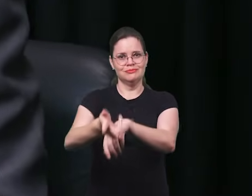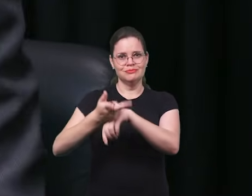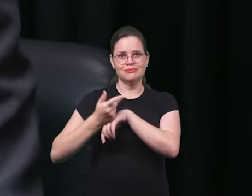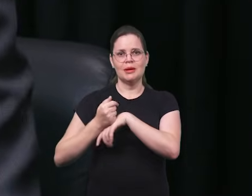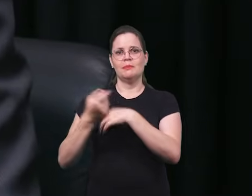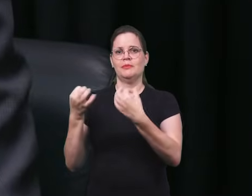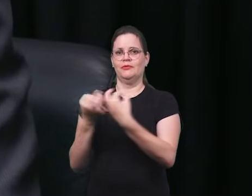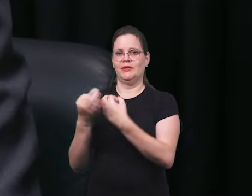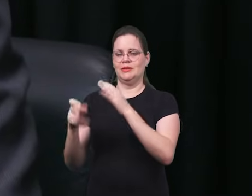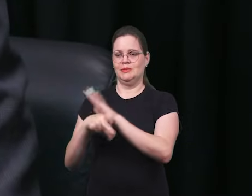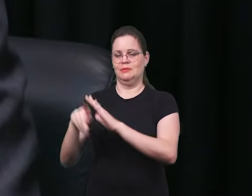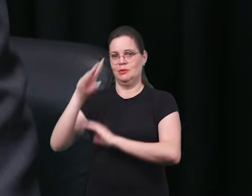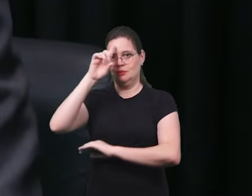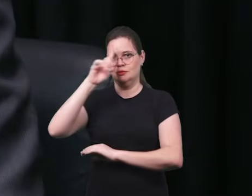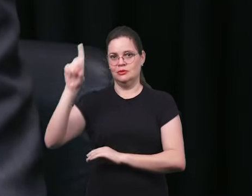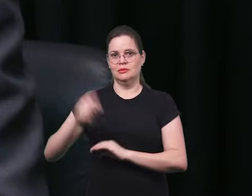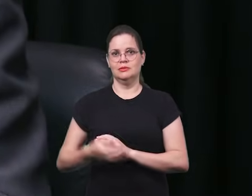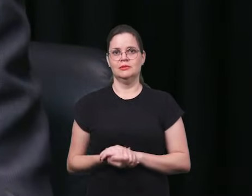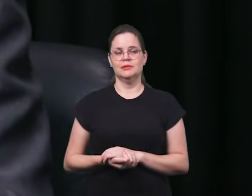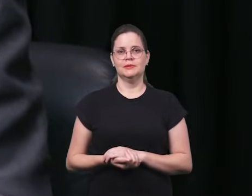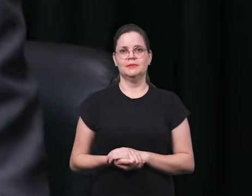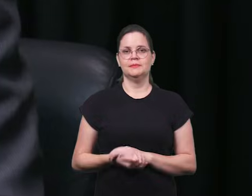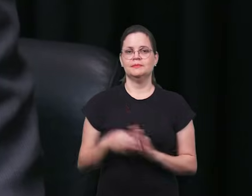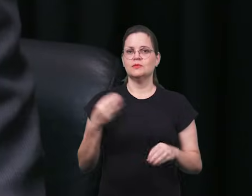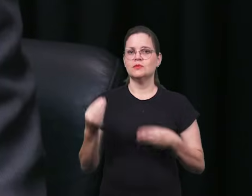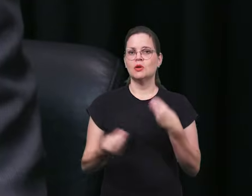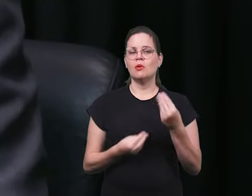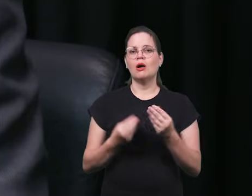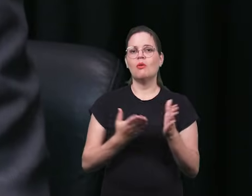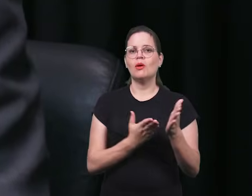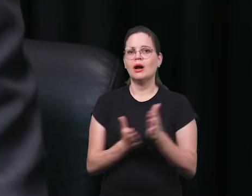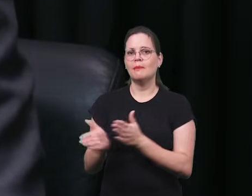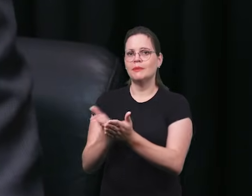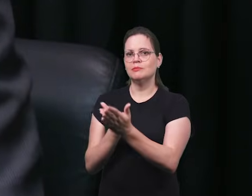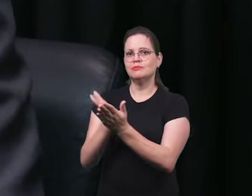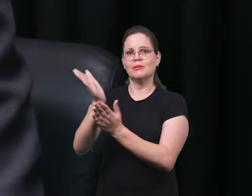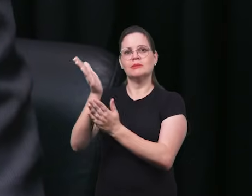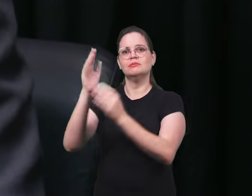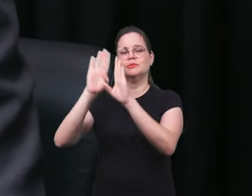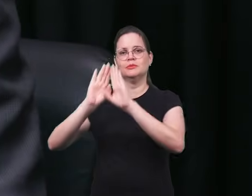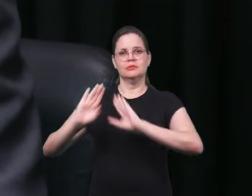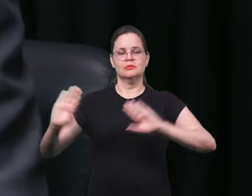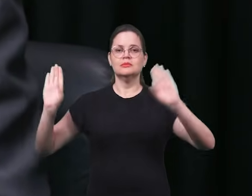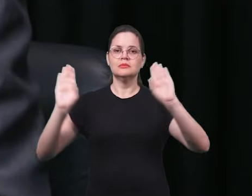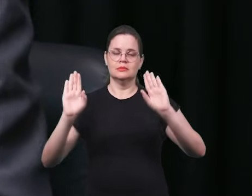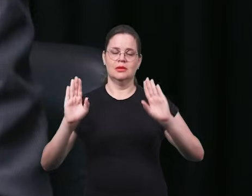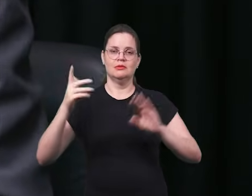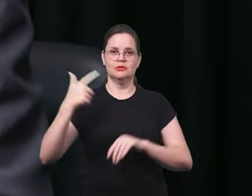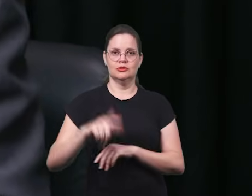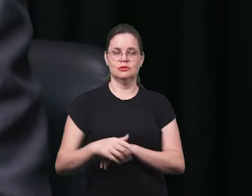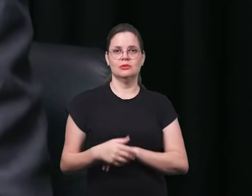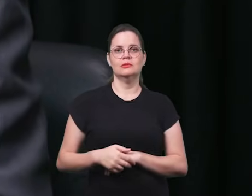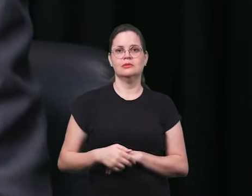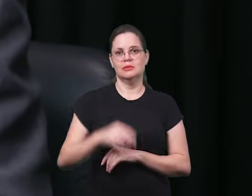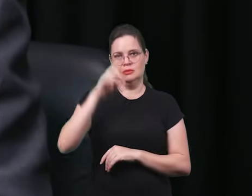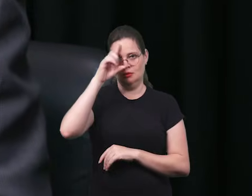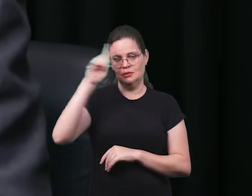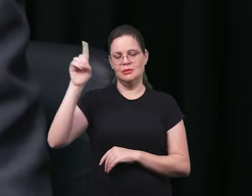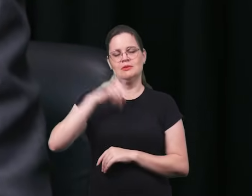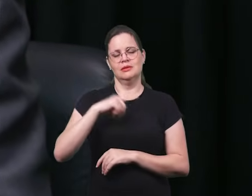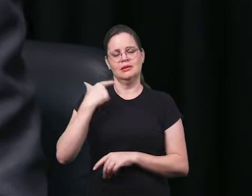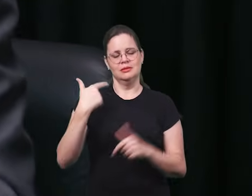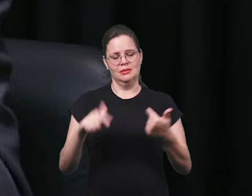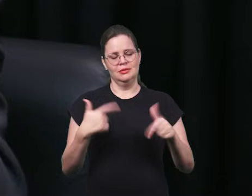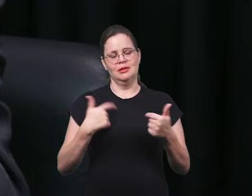resgatado. perfeição de Deus, né? O caminho de volta ao paraíso, não é? E esse é o trabalho